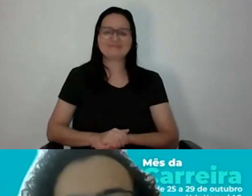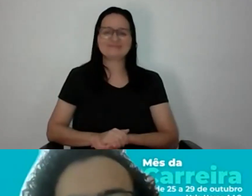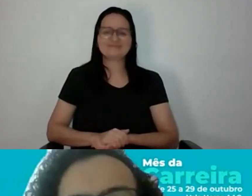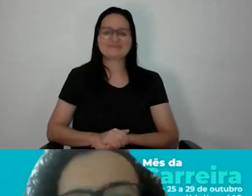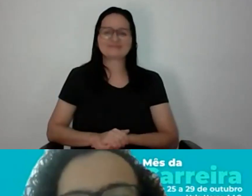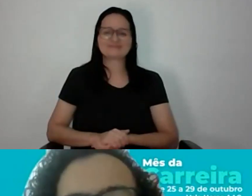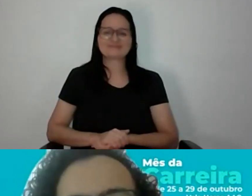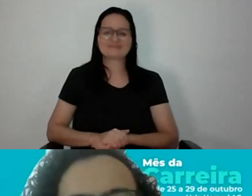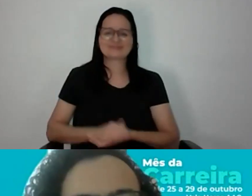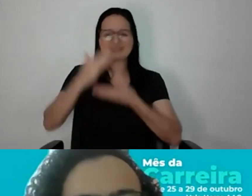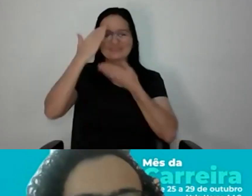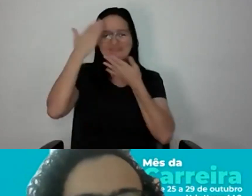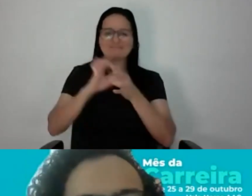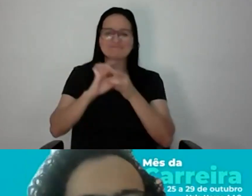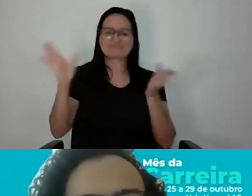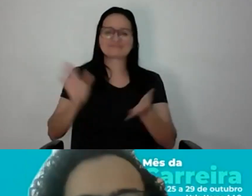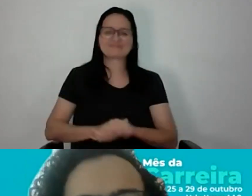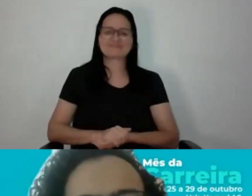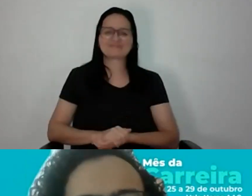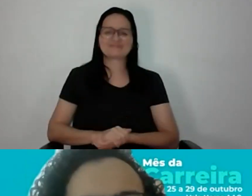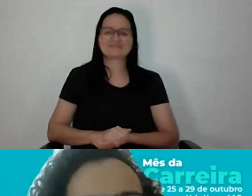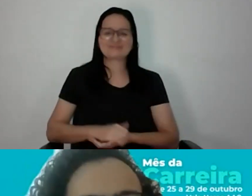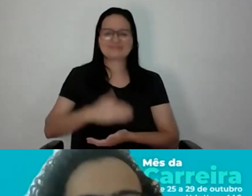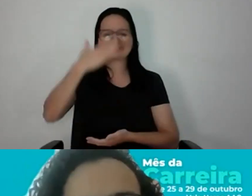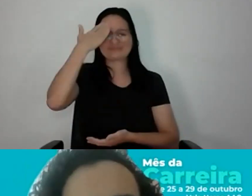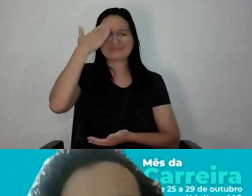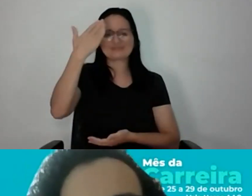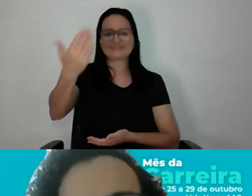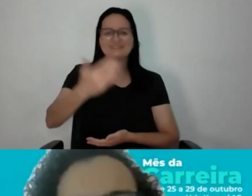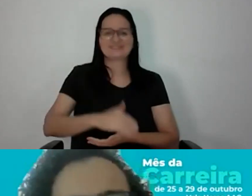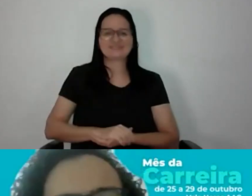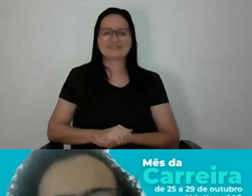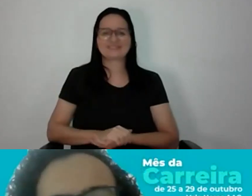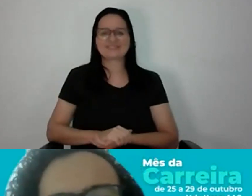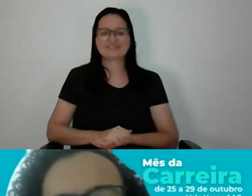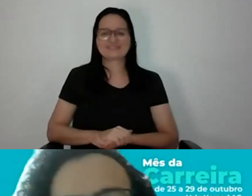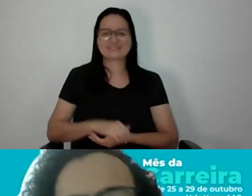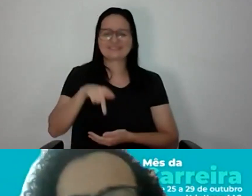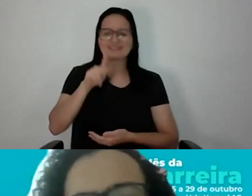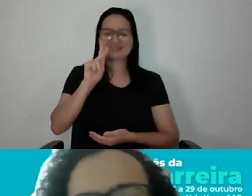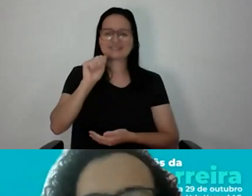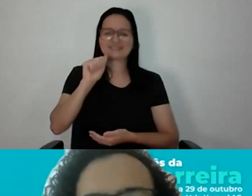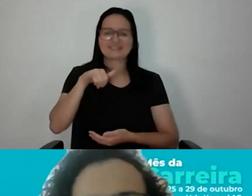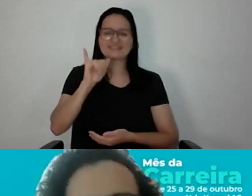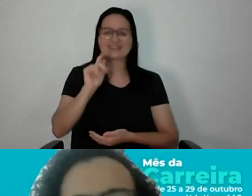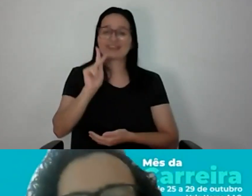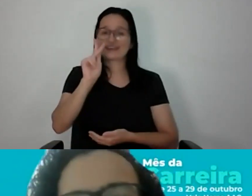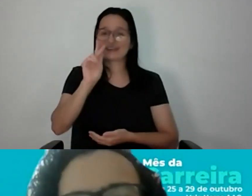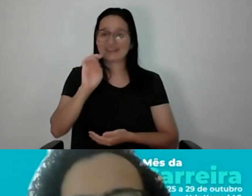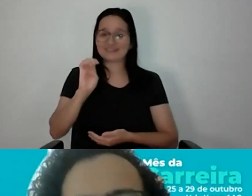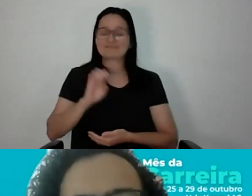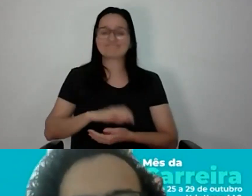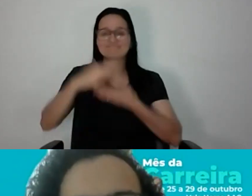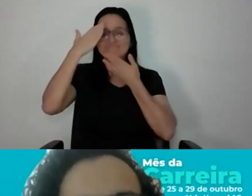Fiquem à vontade. Boa. Obrigada, pessoal. Vou passar a palavra aqui ao Kaique. Queria agradecer aí pelos nossos